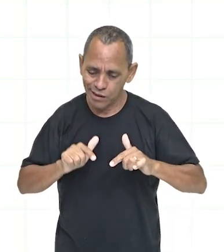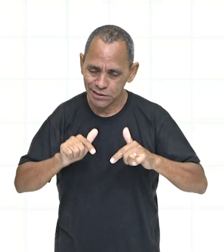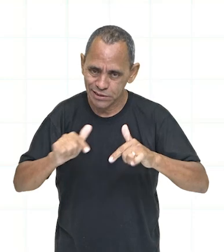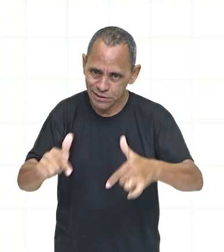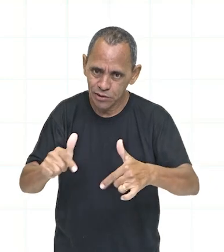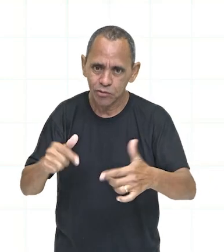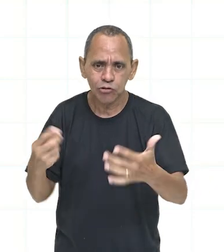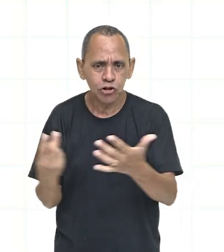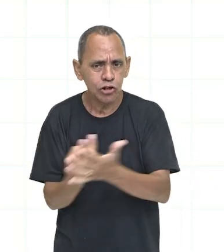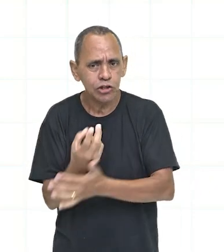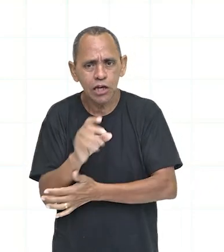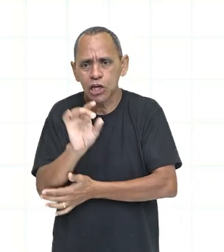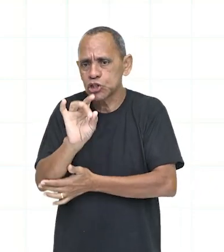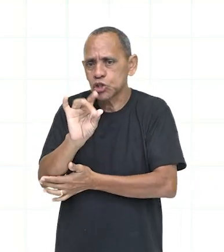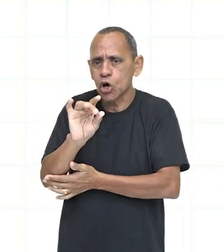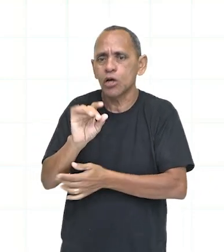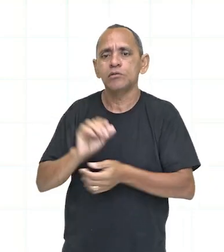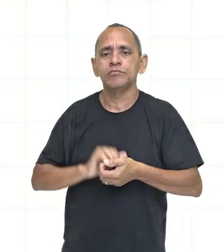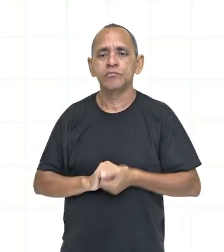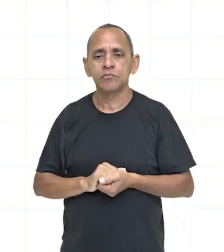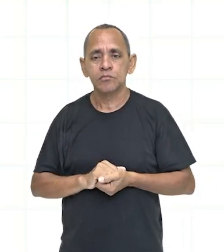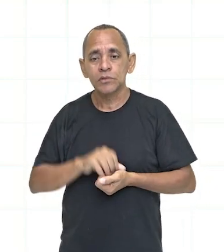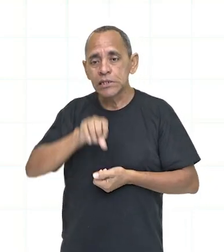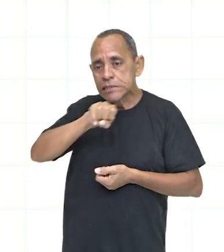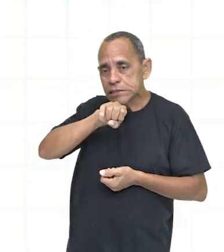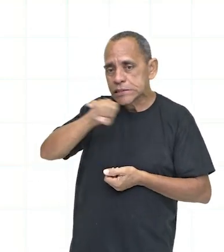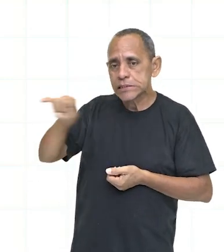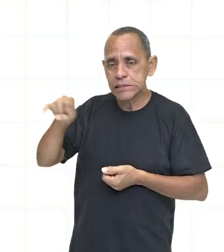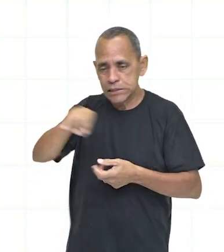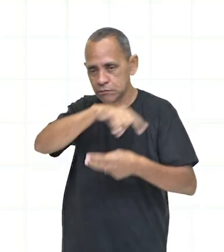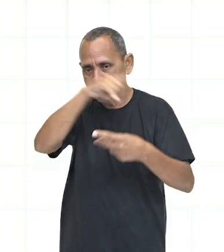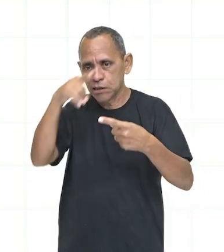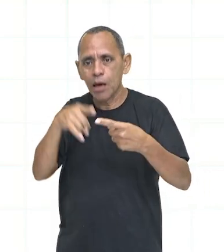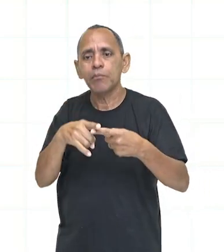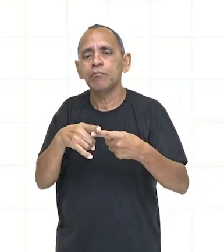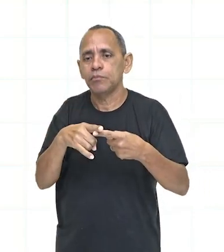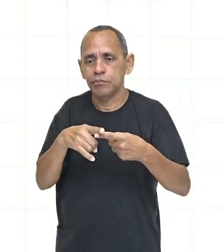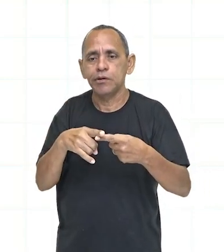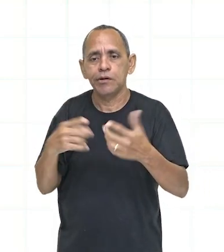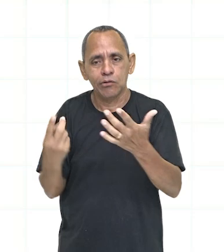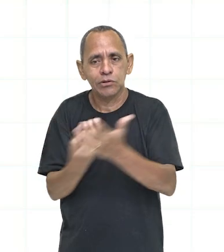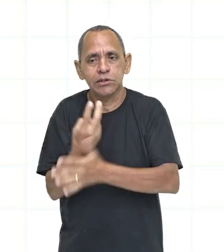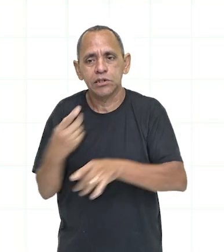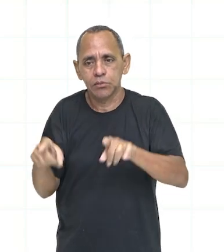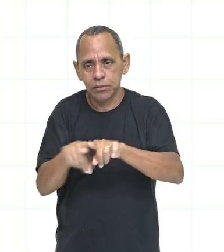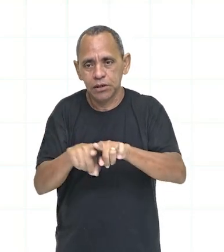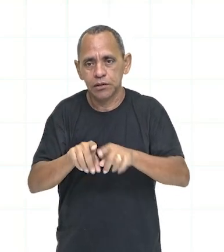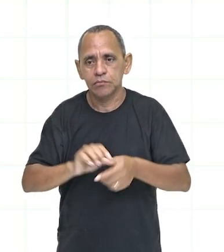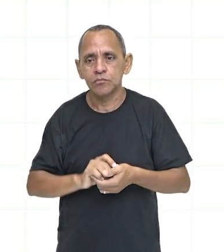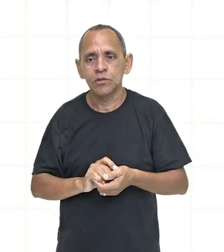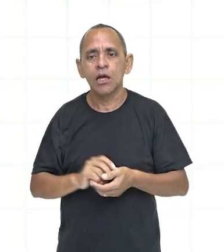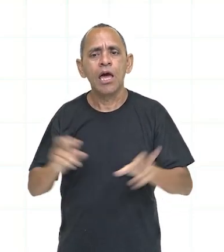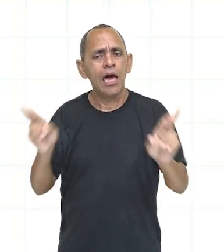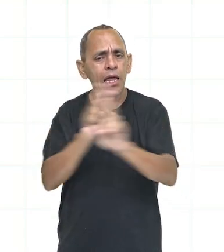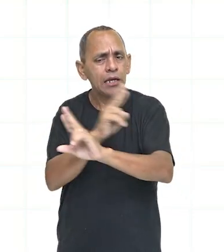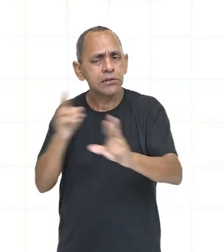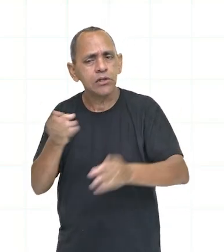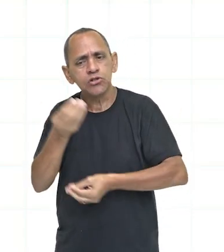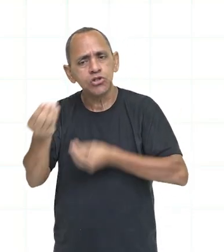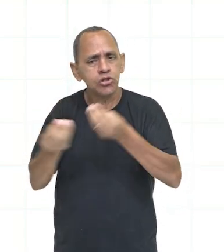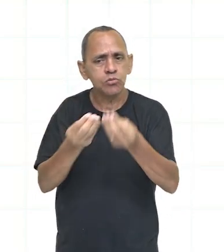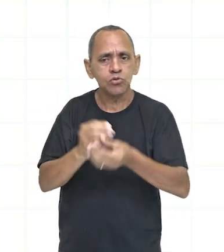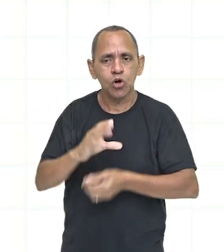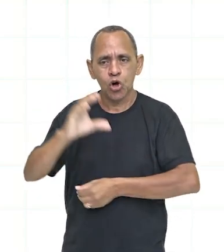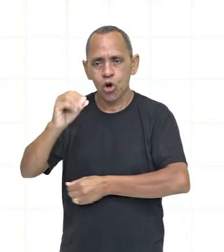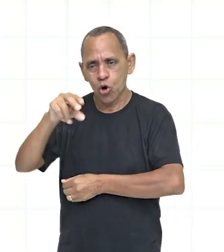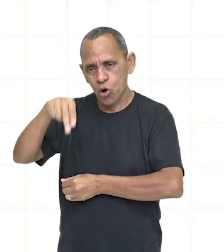só acontecerá se a primeira acontecer, tá certo? É uma relação clássica aí de